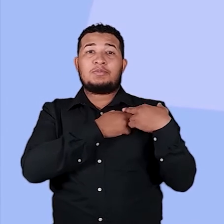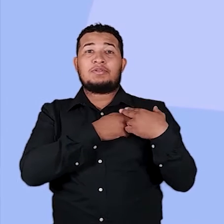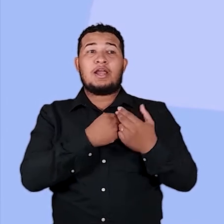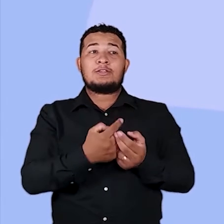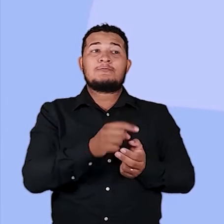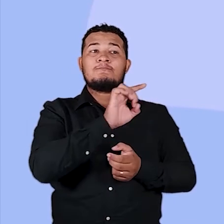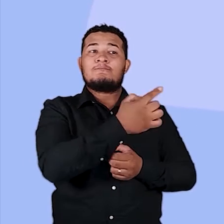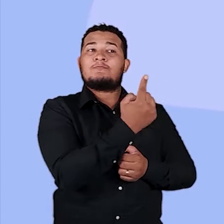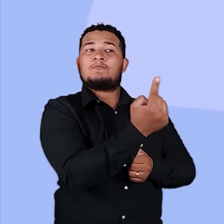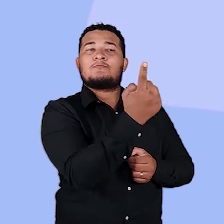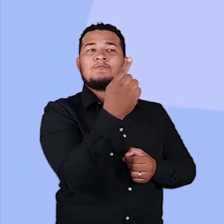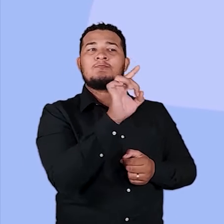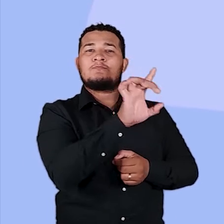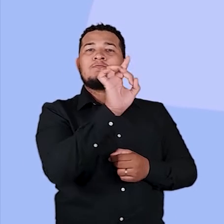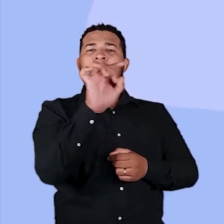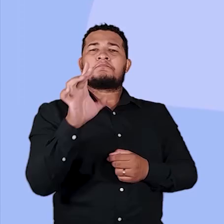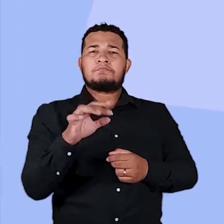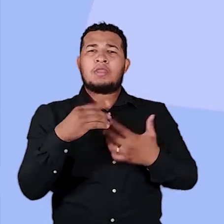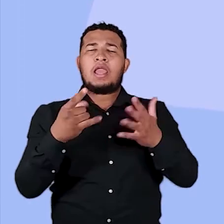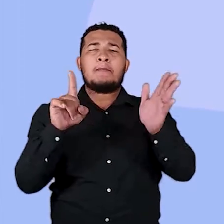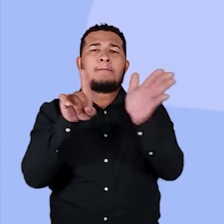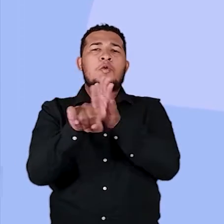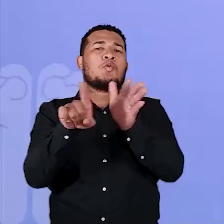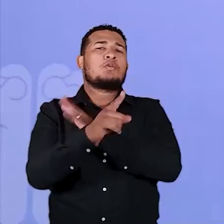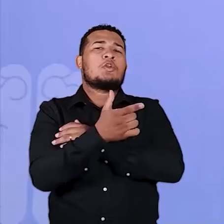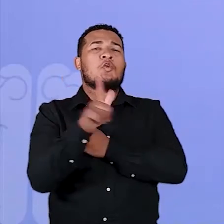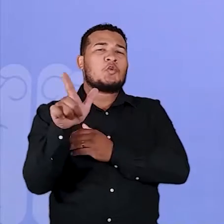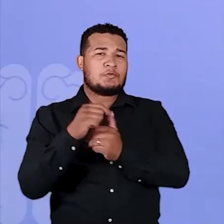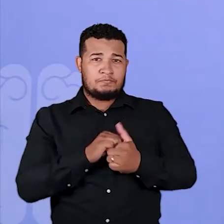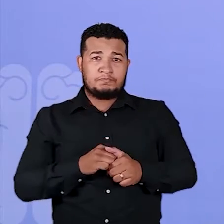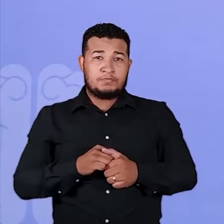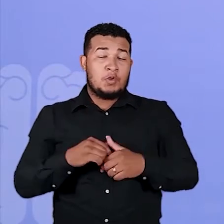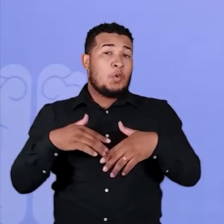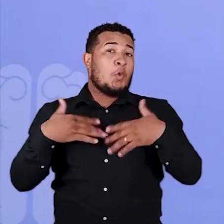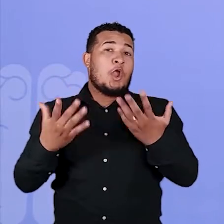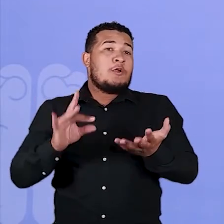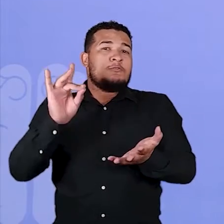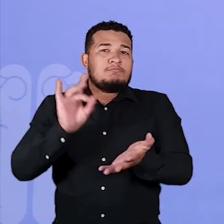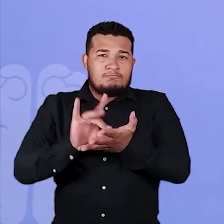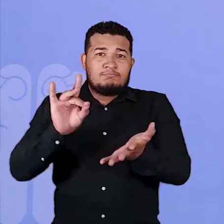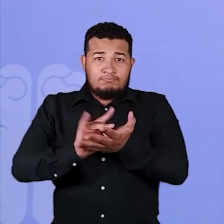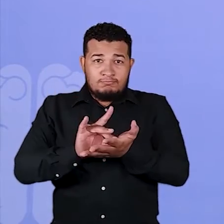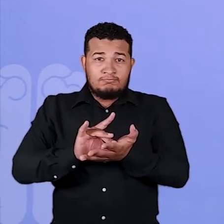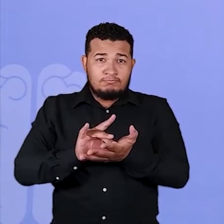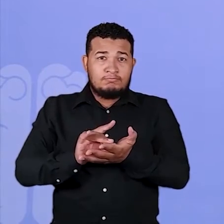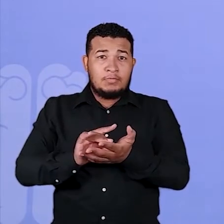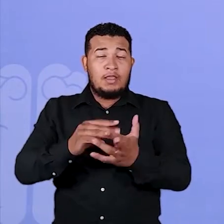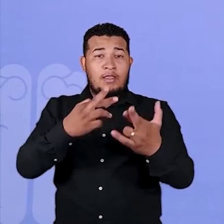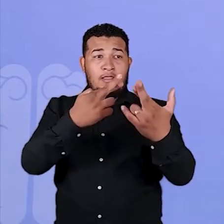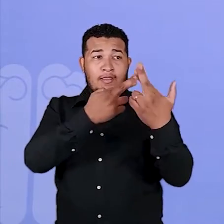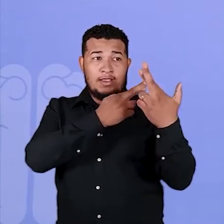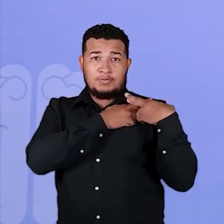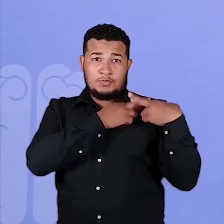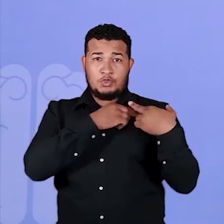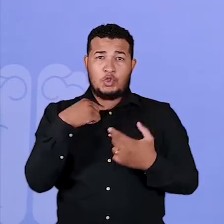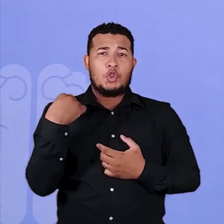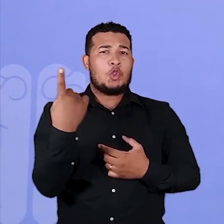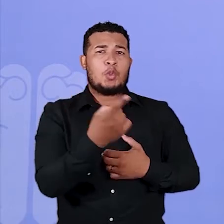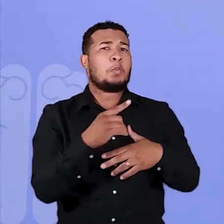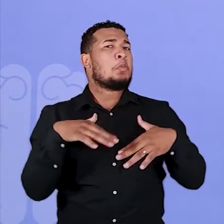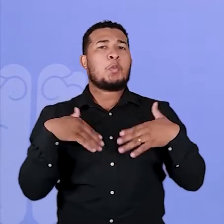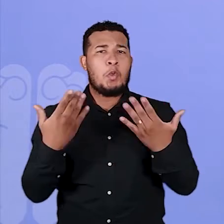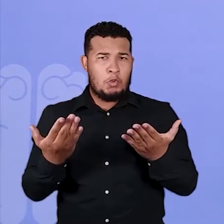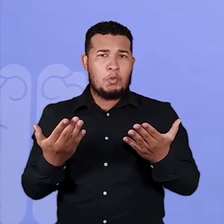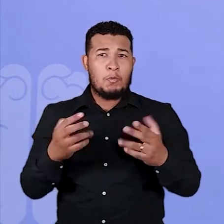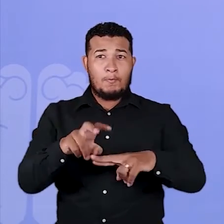pessoal. E a pergunta passa a ser a seguinte: qual é exatamente a nossa